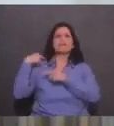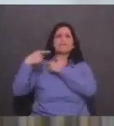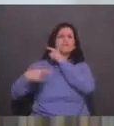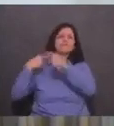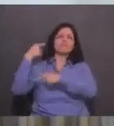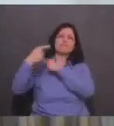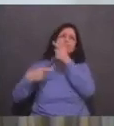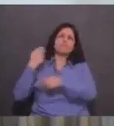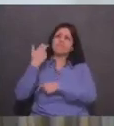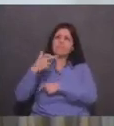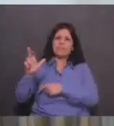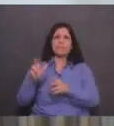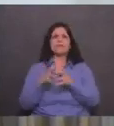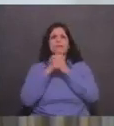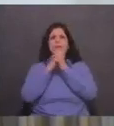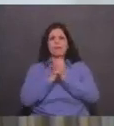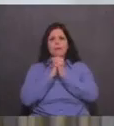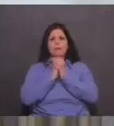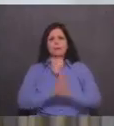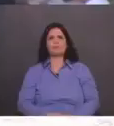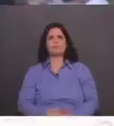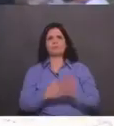les âges, prions.